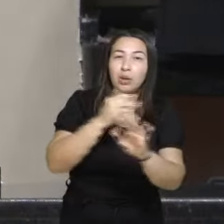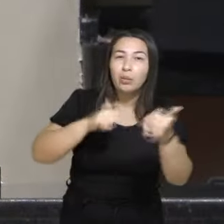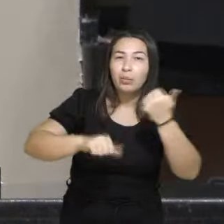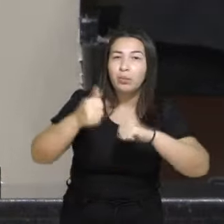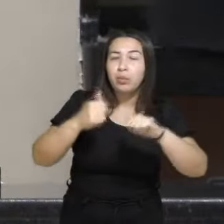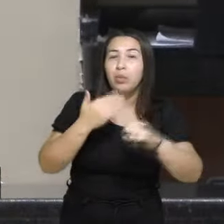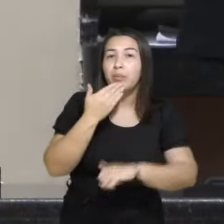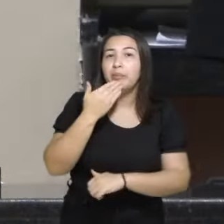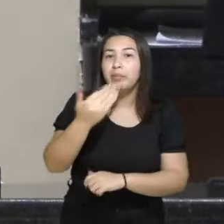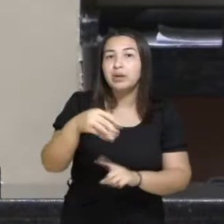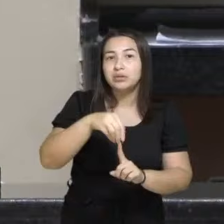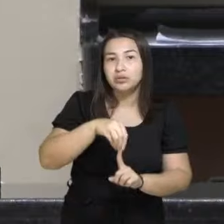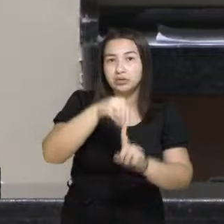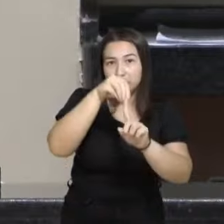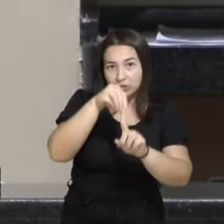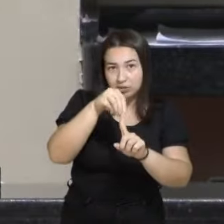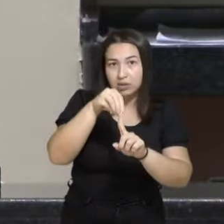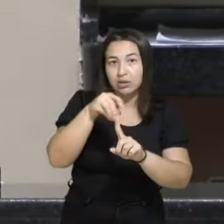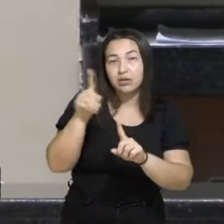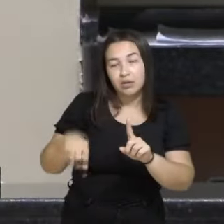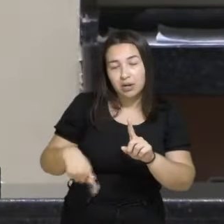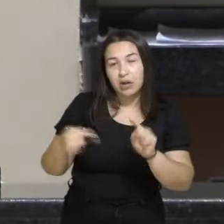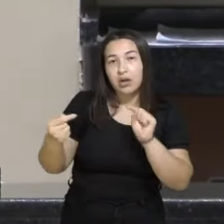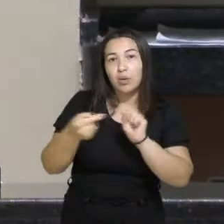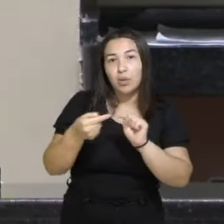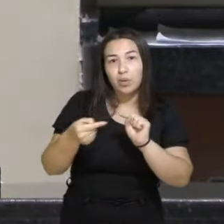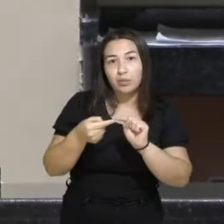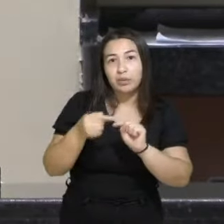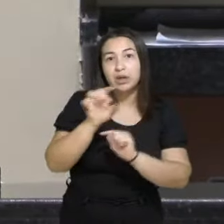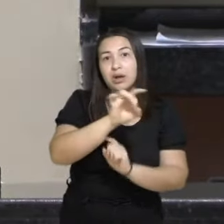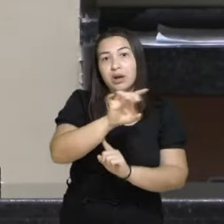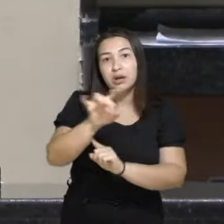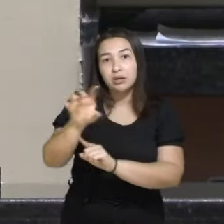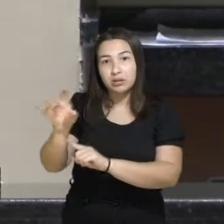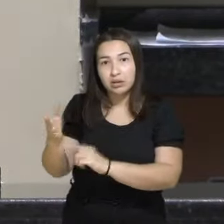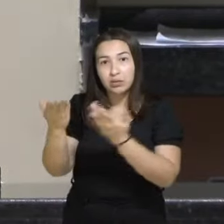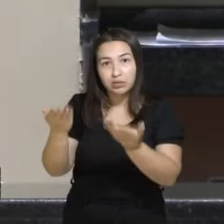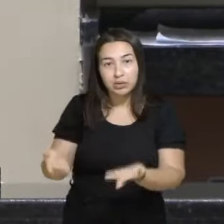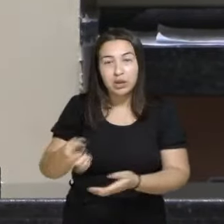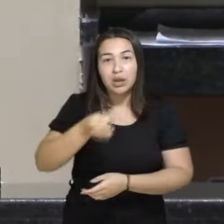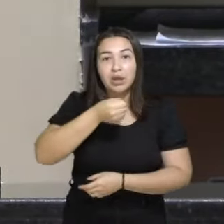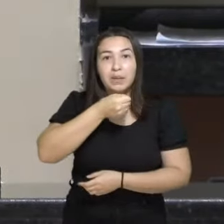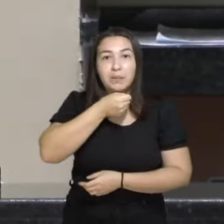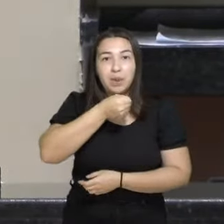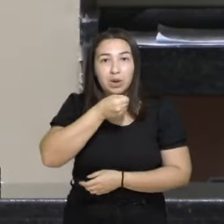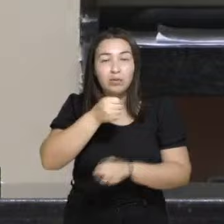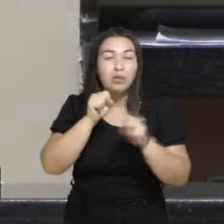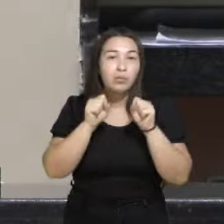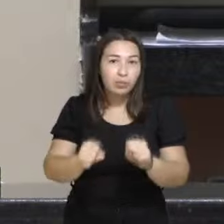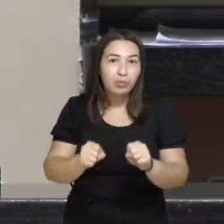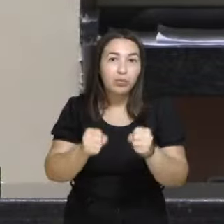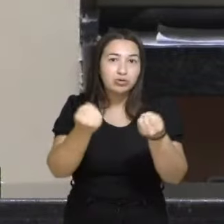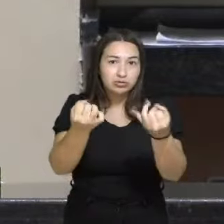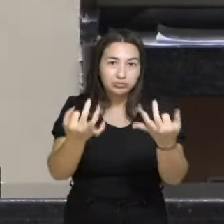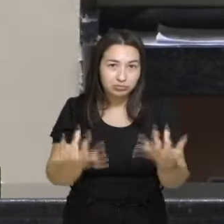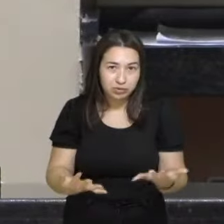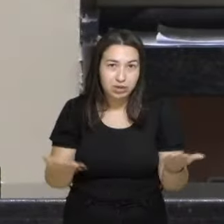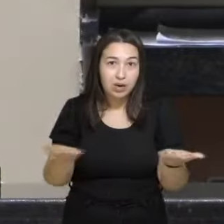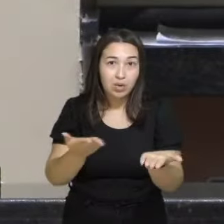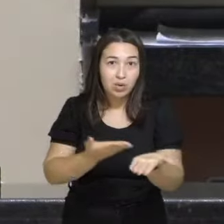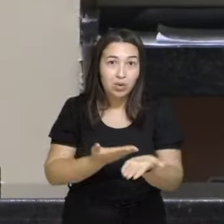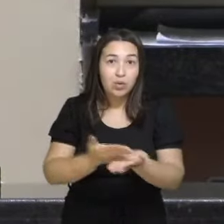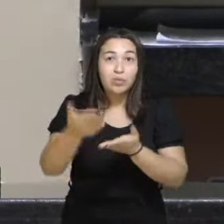de destaque, que aí serão referendados, microfone de aparte, por Vossas Excelências, se assim desejarem fazer. Primeiro estaremos votando